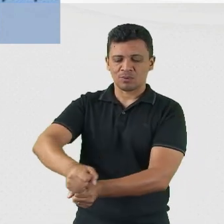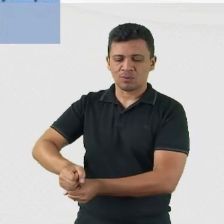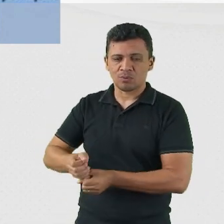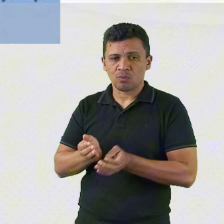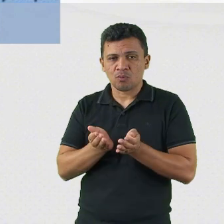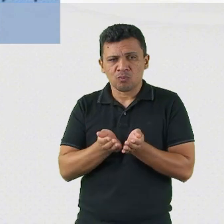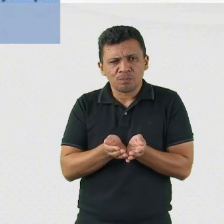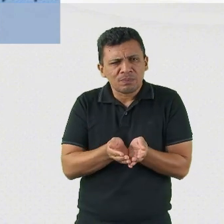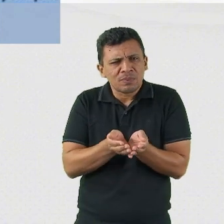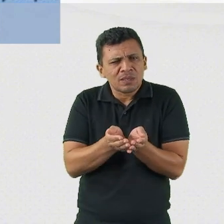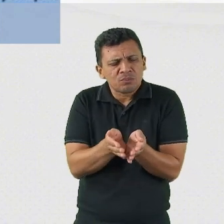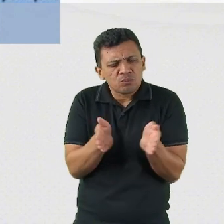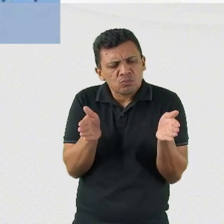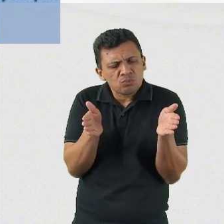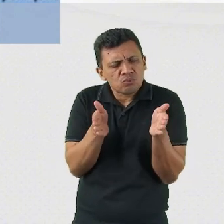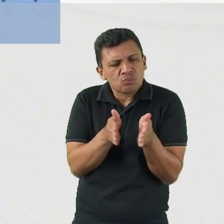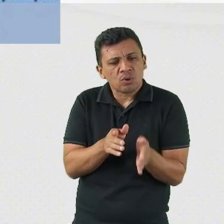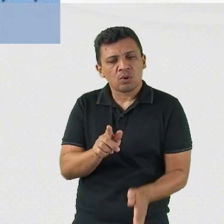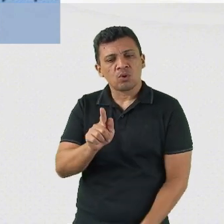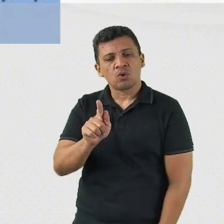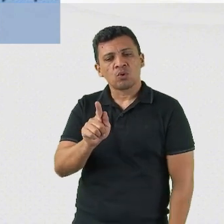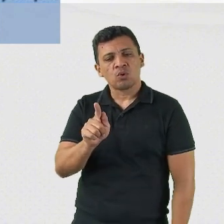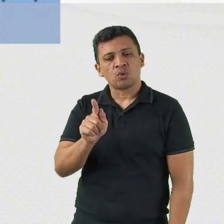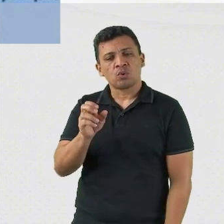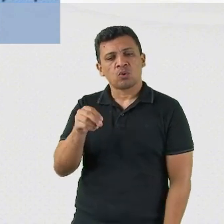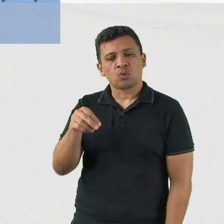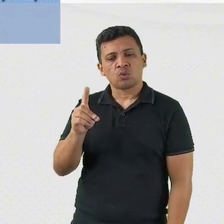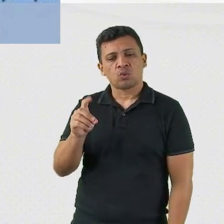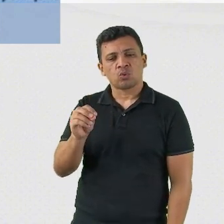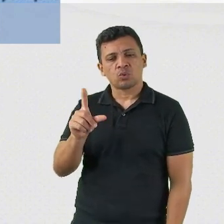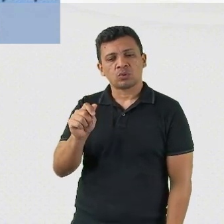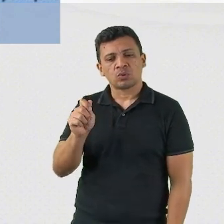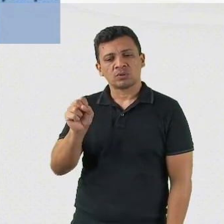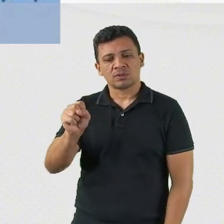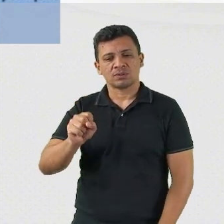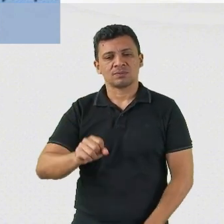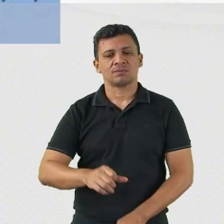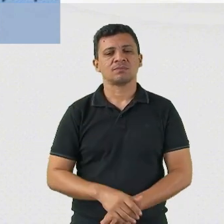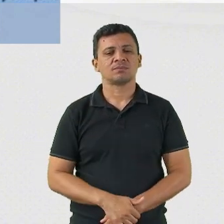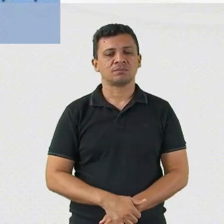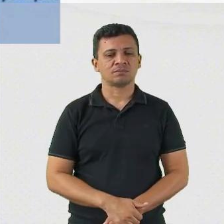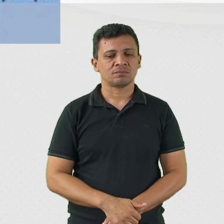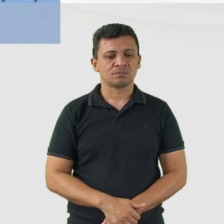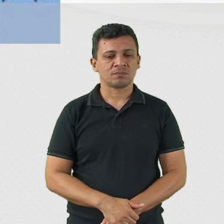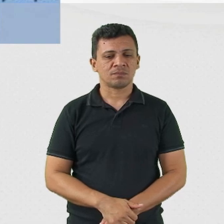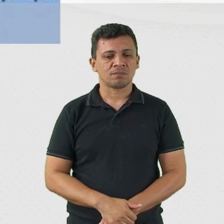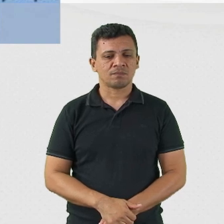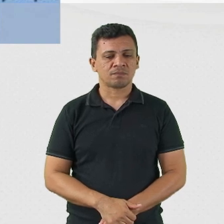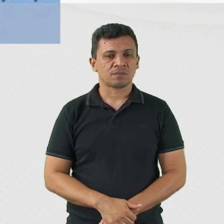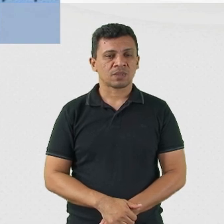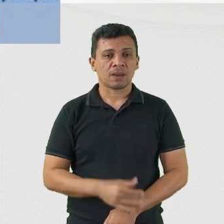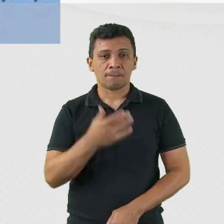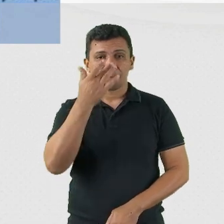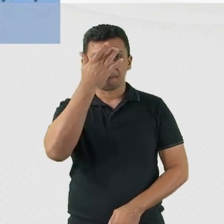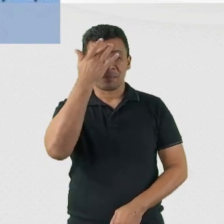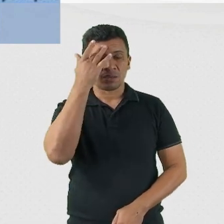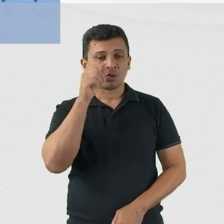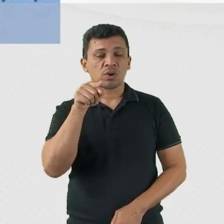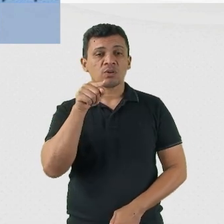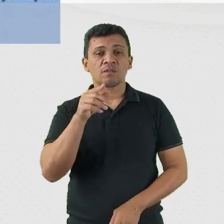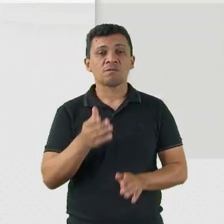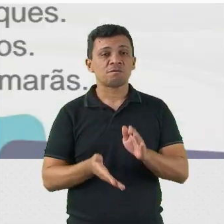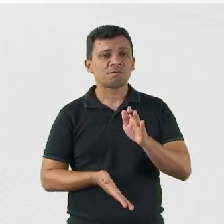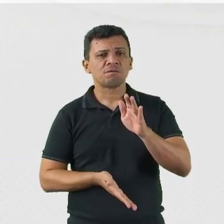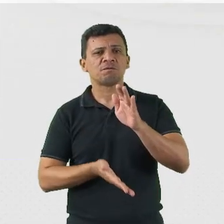pequenas embarcações. But lots of people travel by water bus. Muitas pessoas viajam de